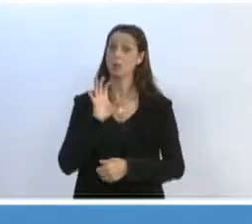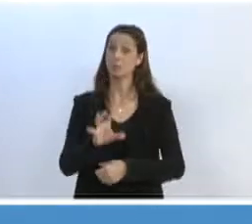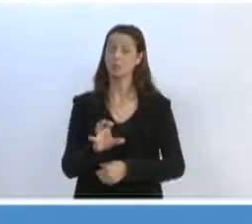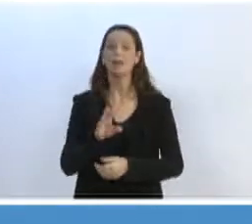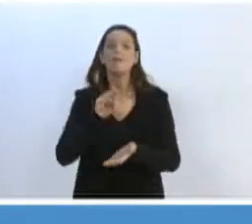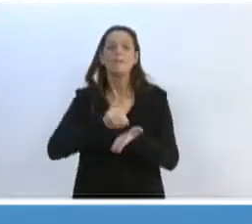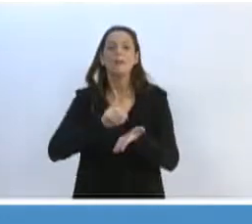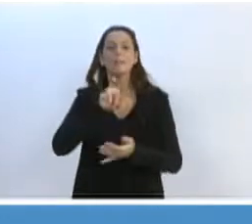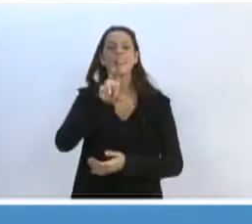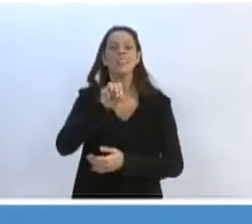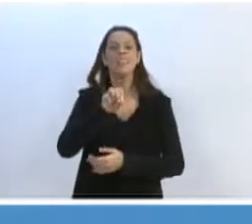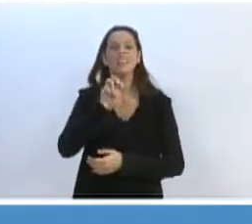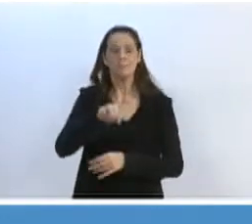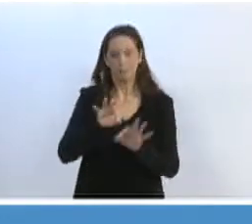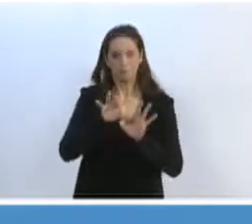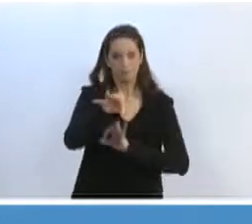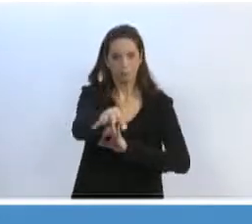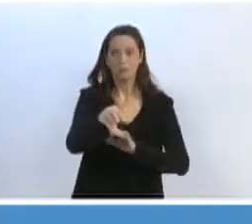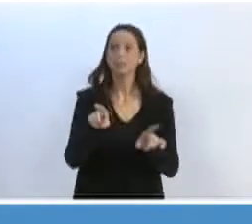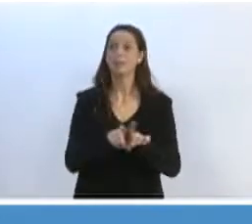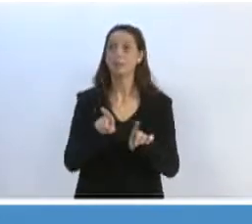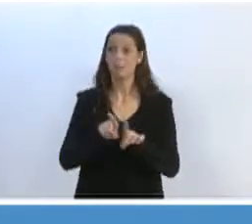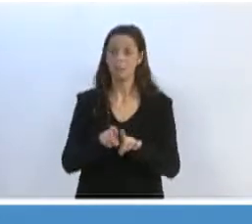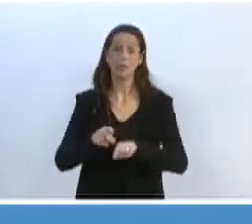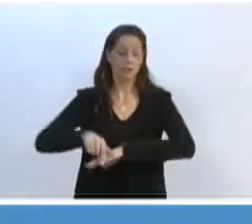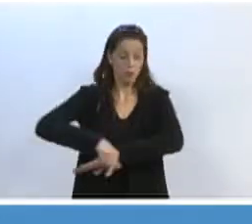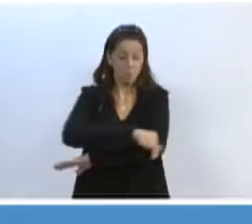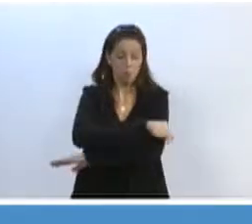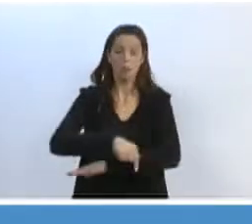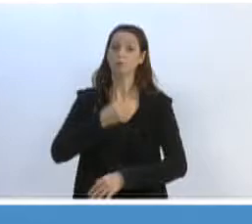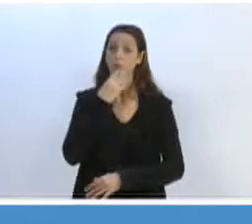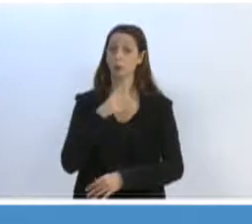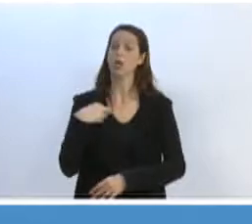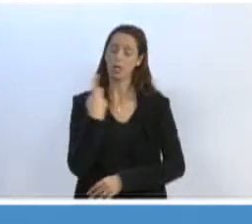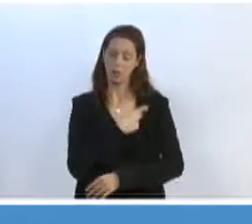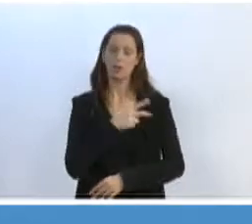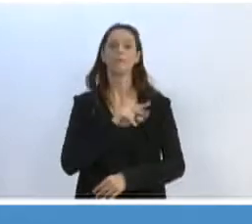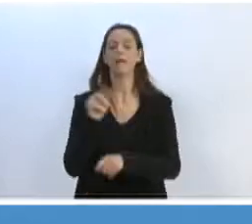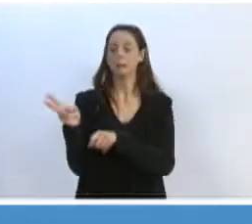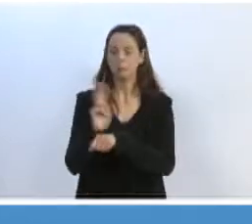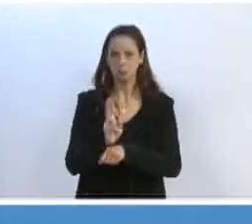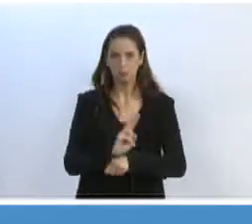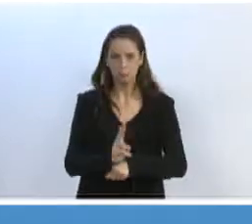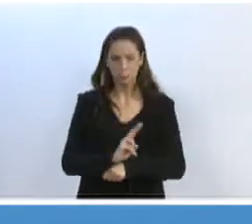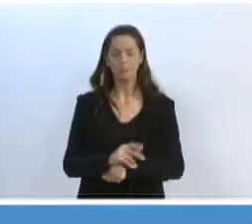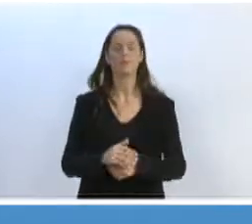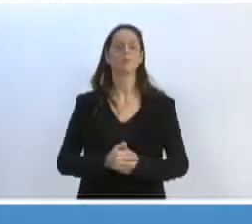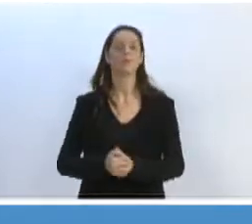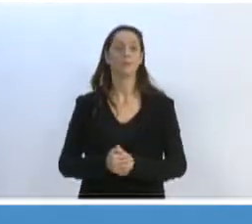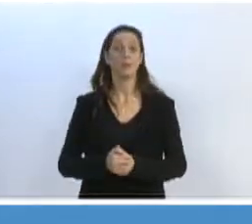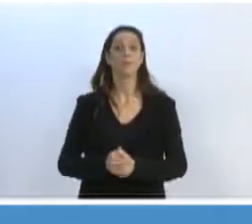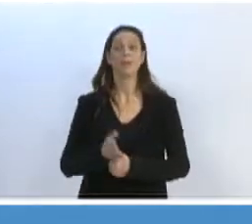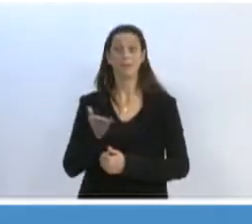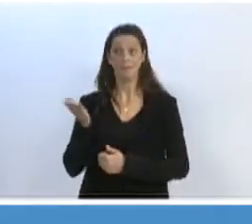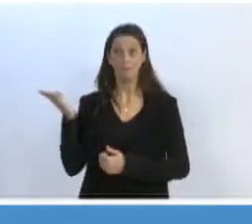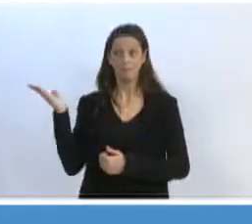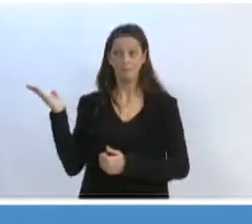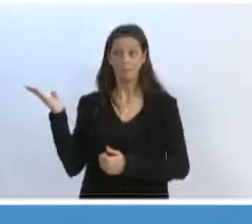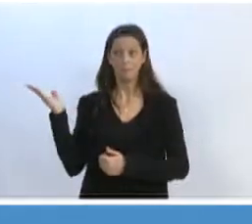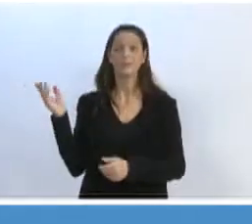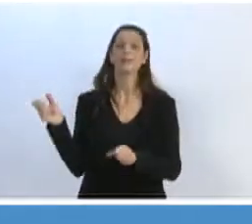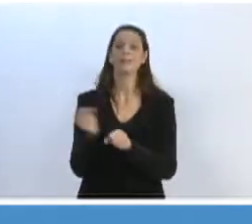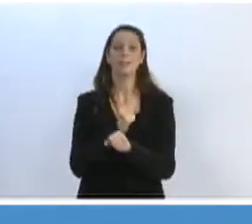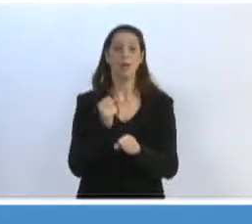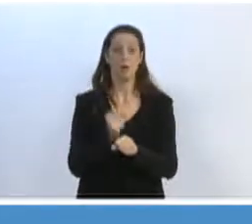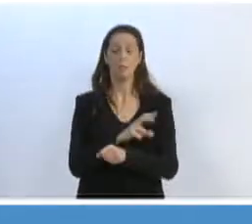também as calçadas ao longo da via que estaremos fiscalizando mais uma obra que estaremos é é até o final